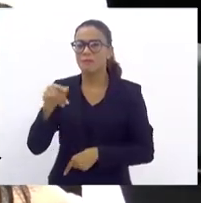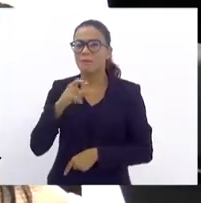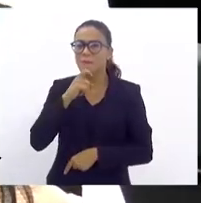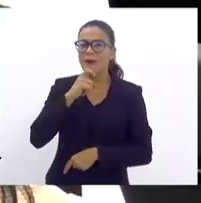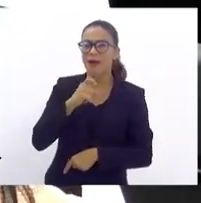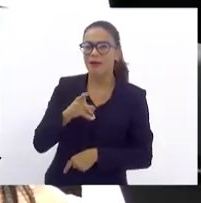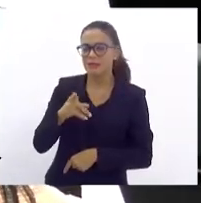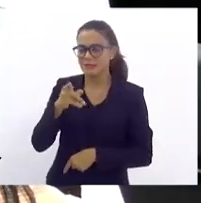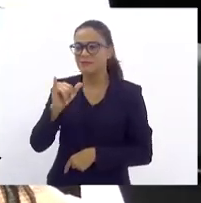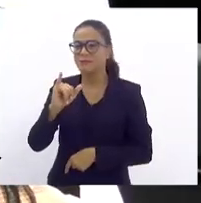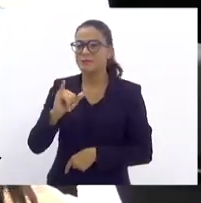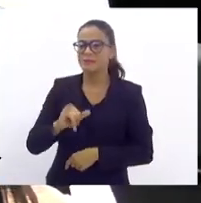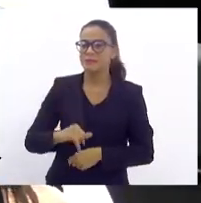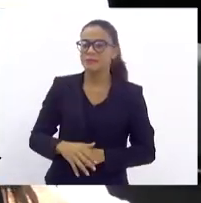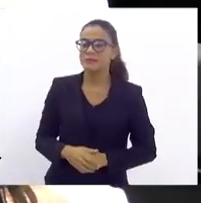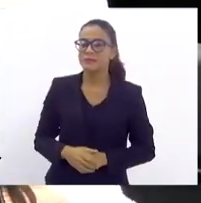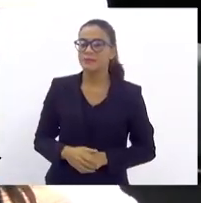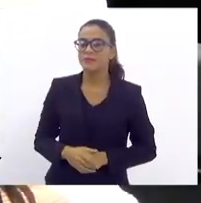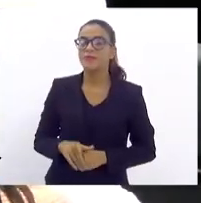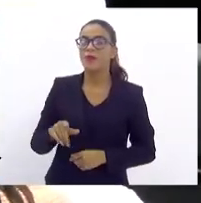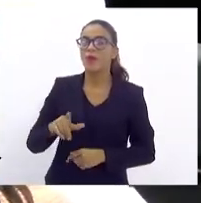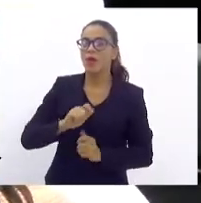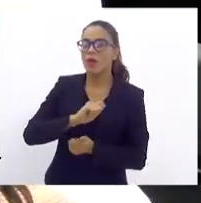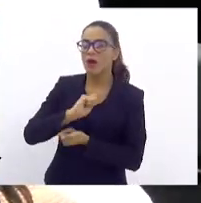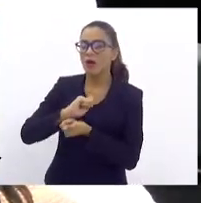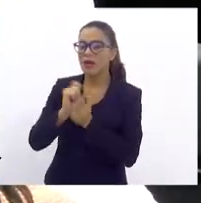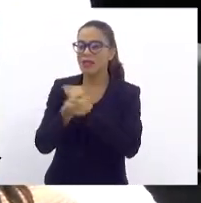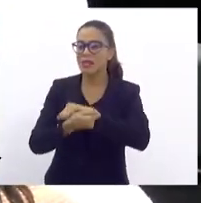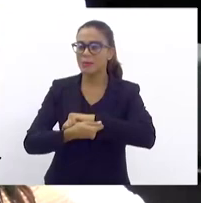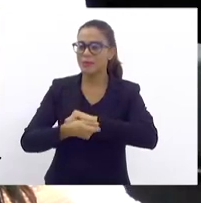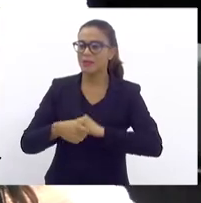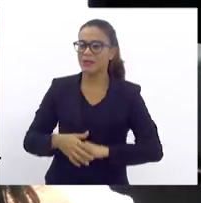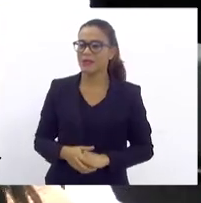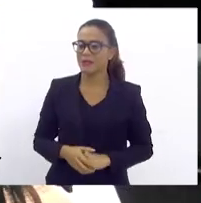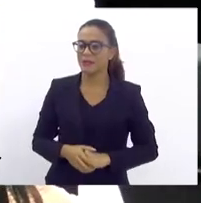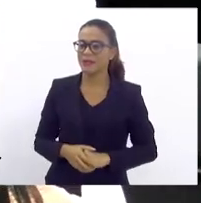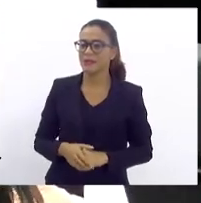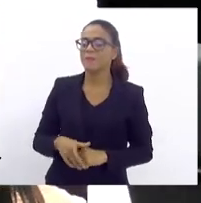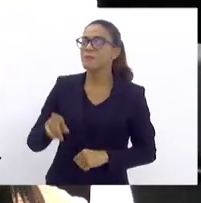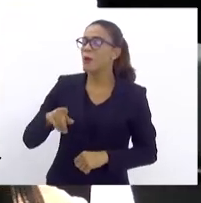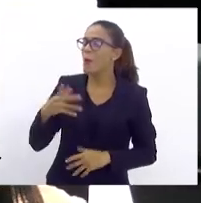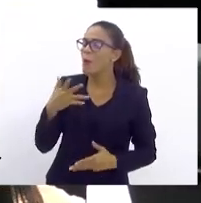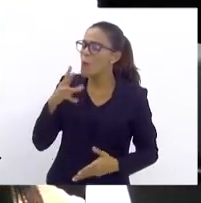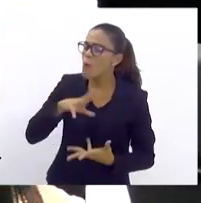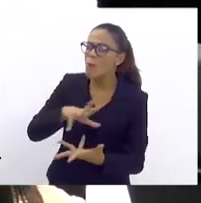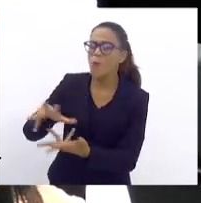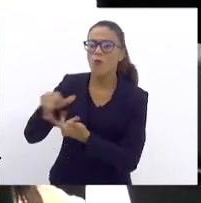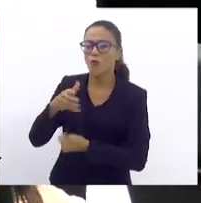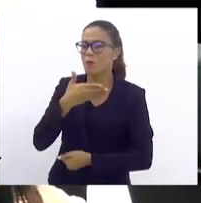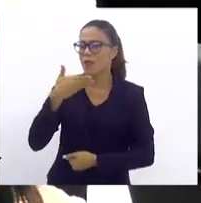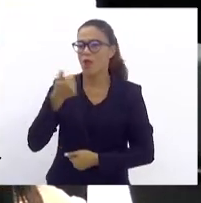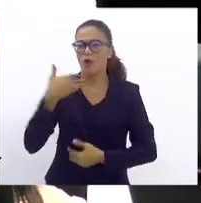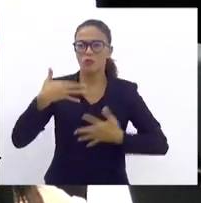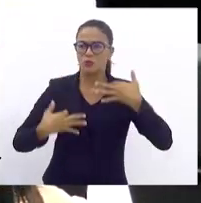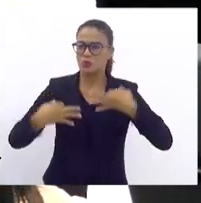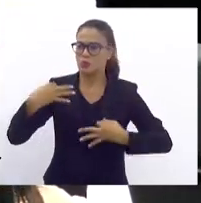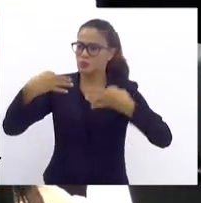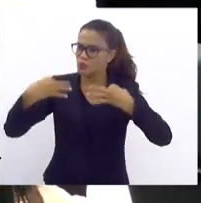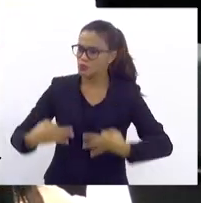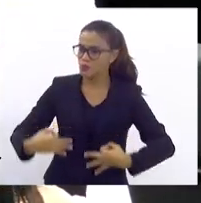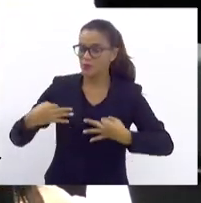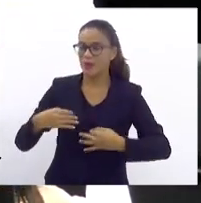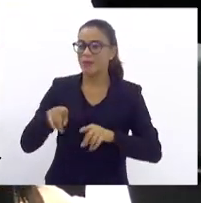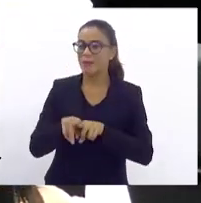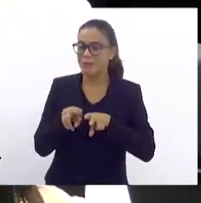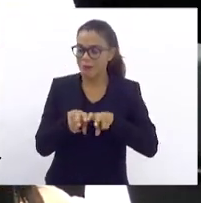professores fazer com que este mundo seja absolutamente melhor e justo e